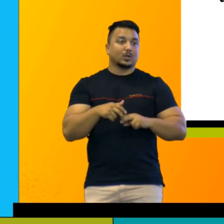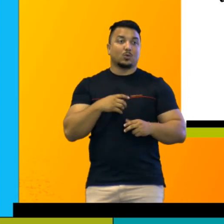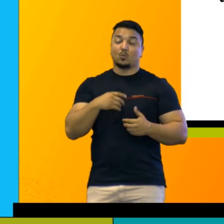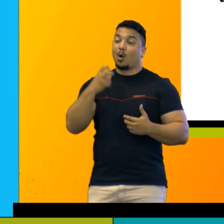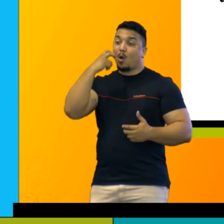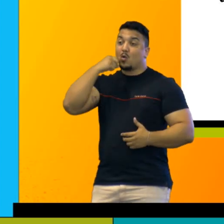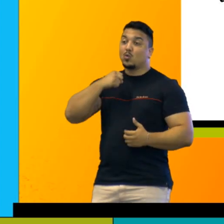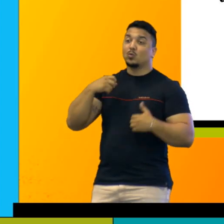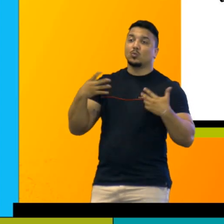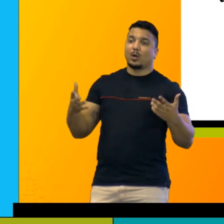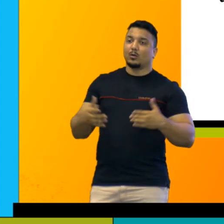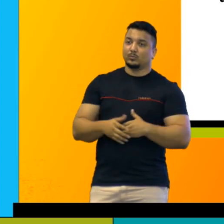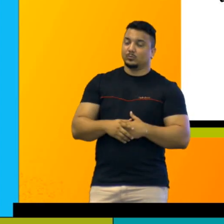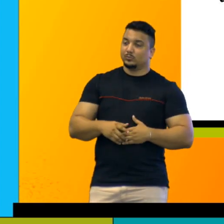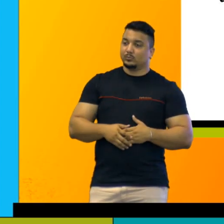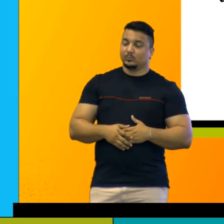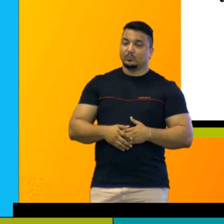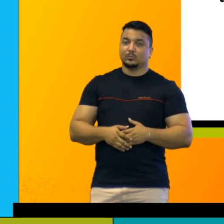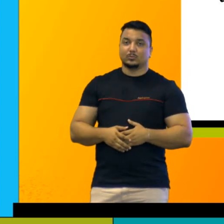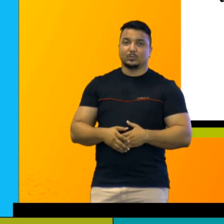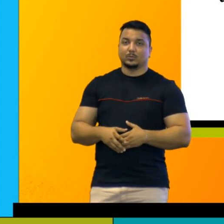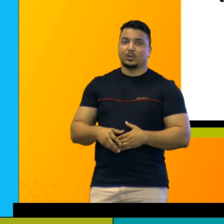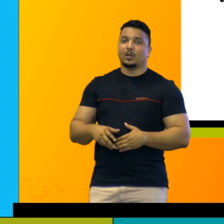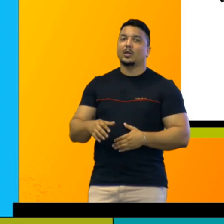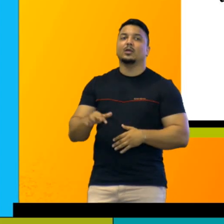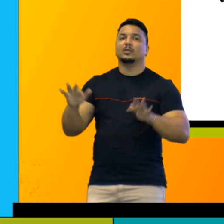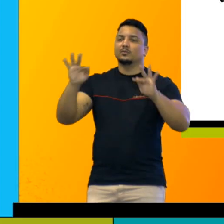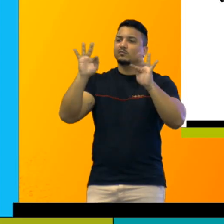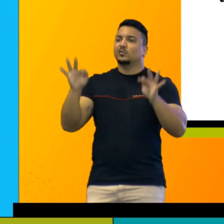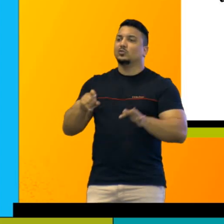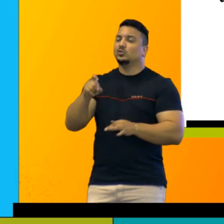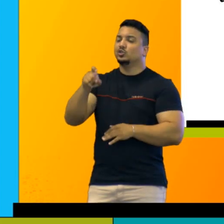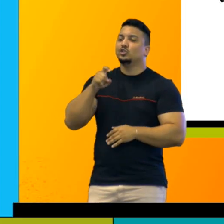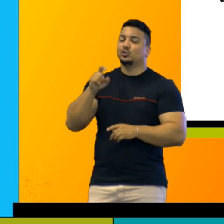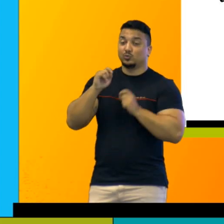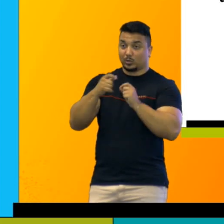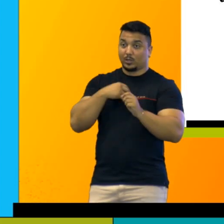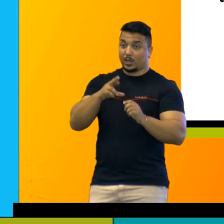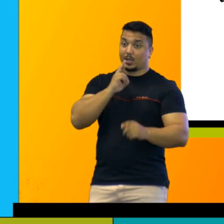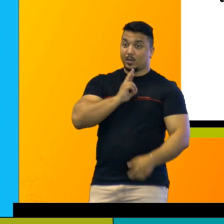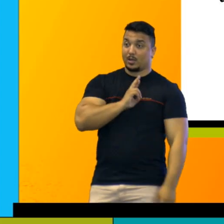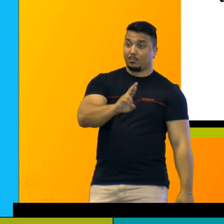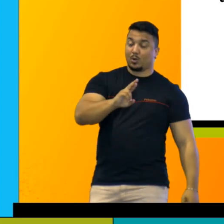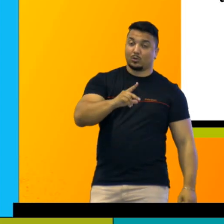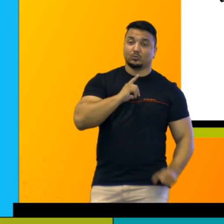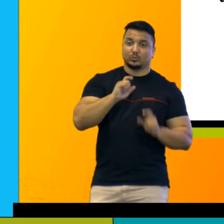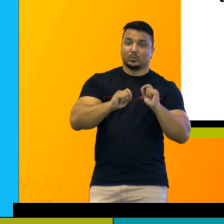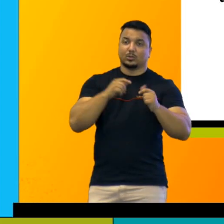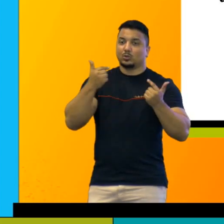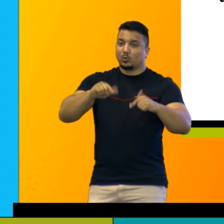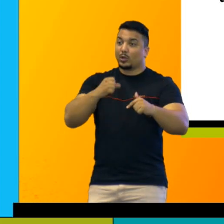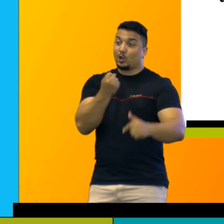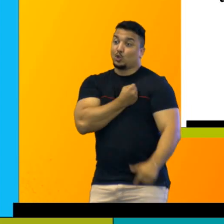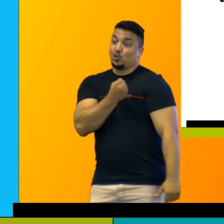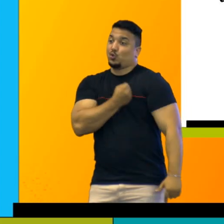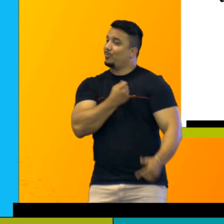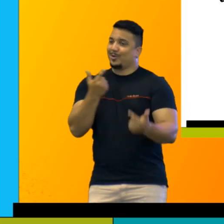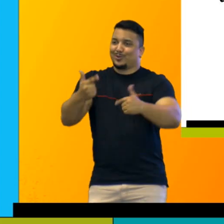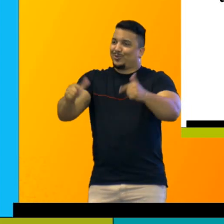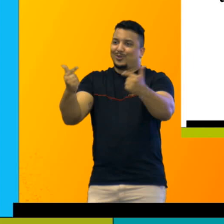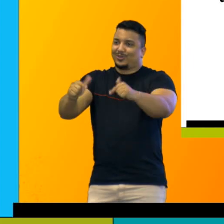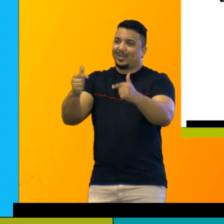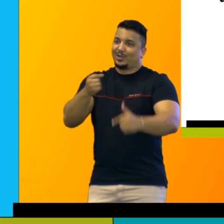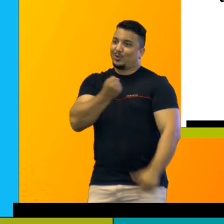é o lucro em função de X? Quando ele fala em função de X, na minha resposta, não vai ter um número